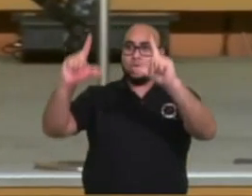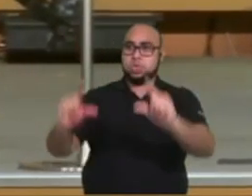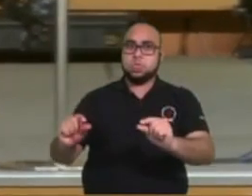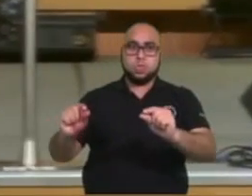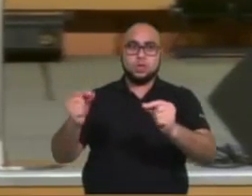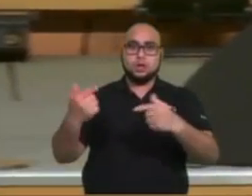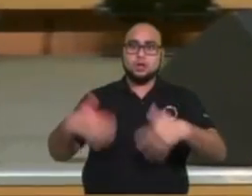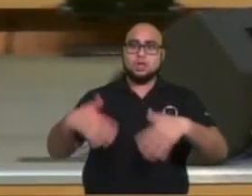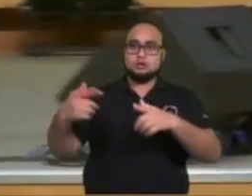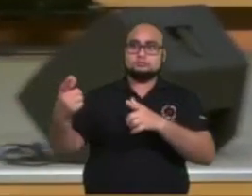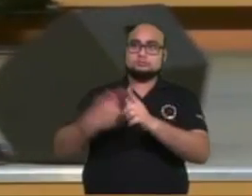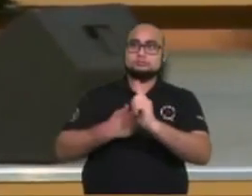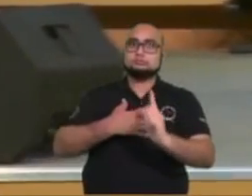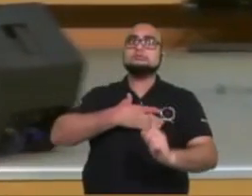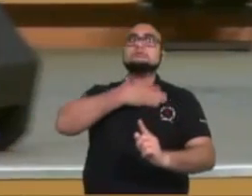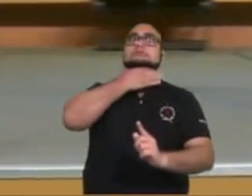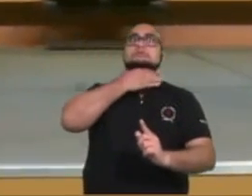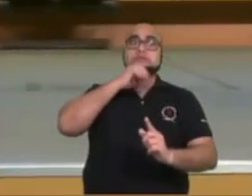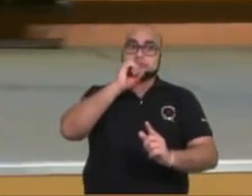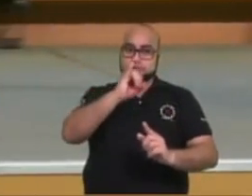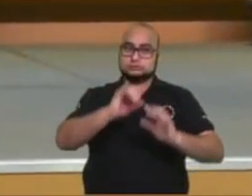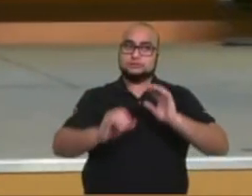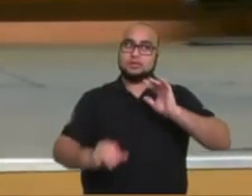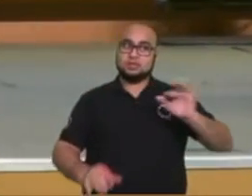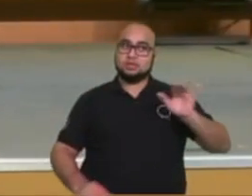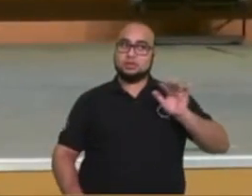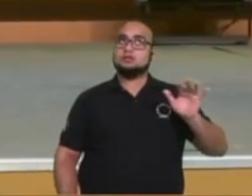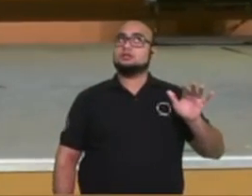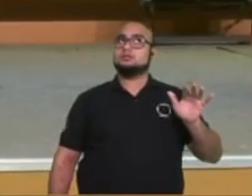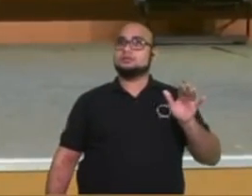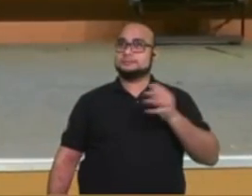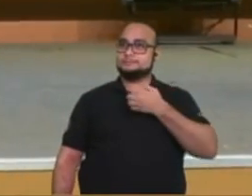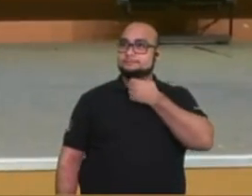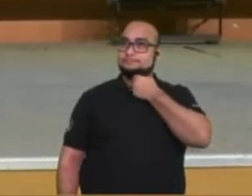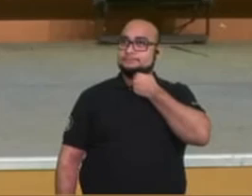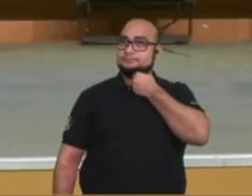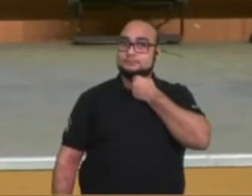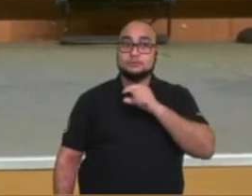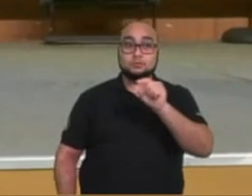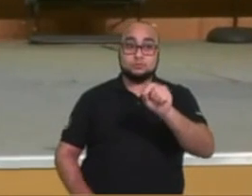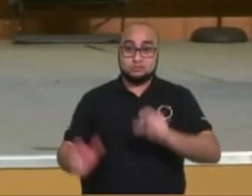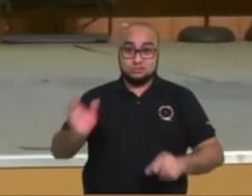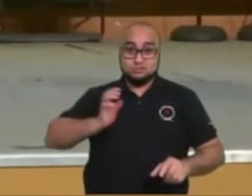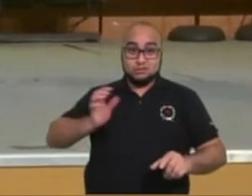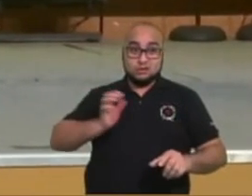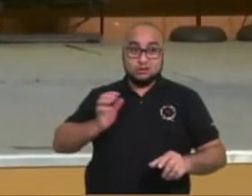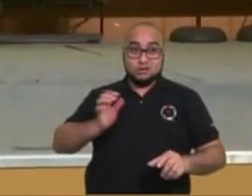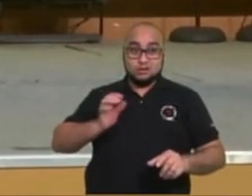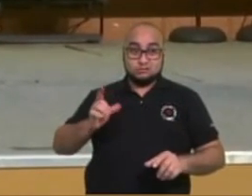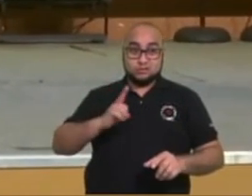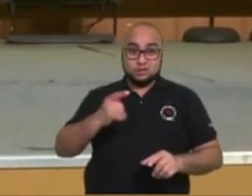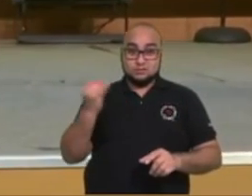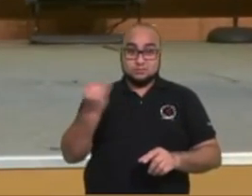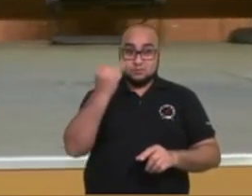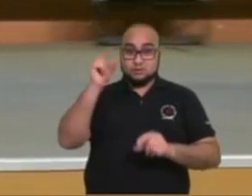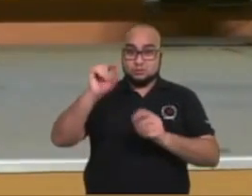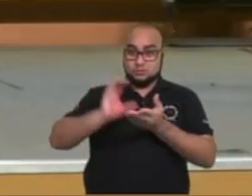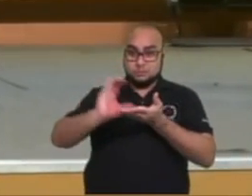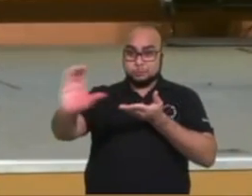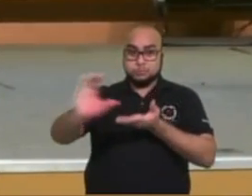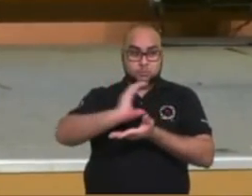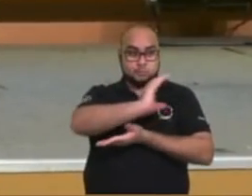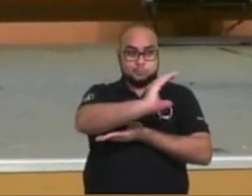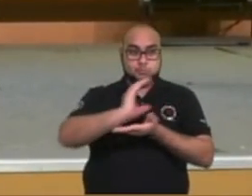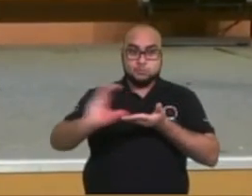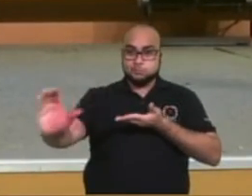Jesus é assim mesmo irmã rico tem uma importância aqui no capital vallat aquines aquines aquines